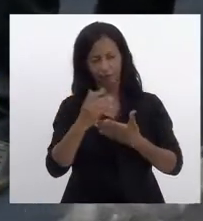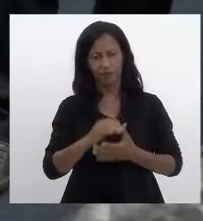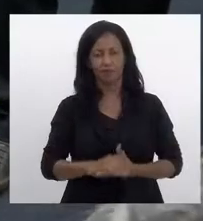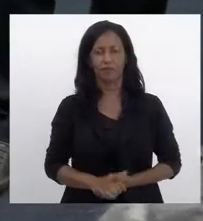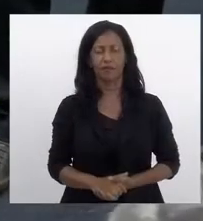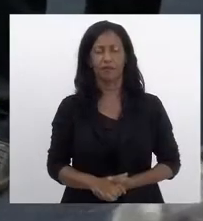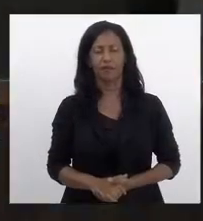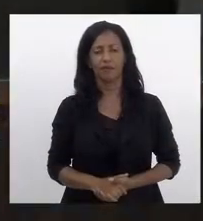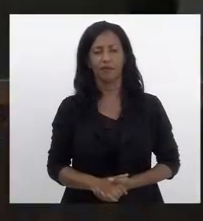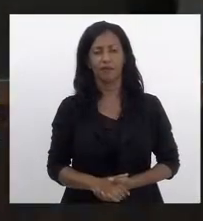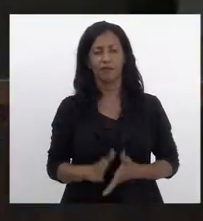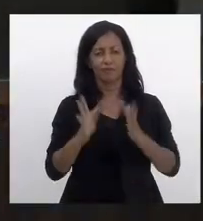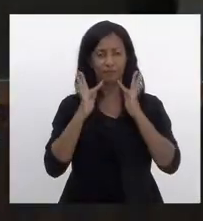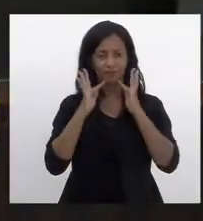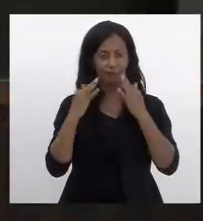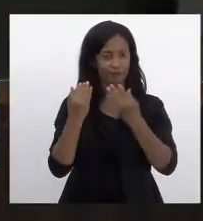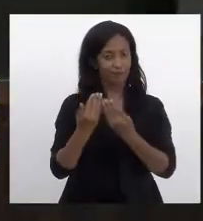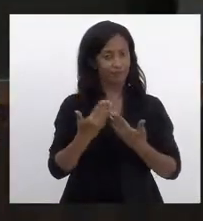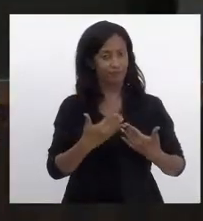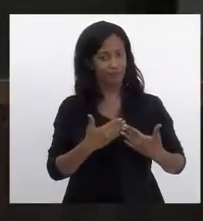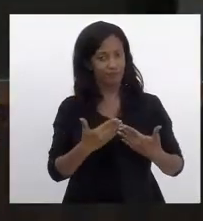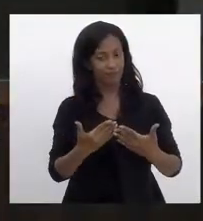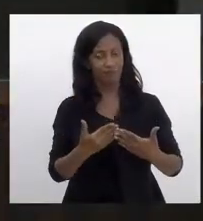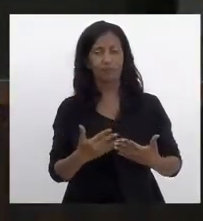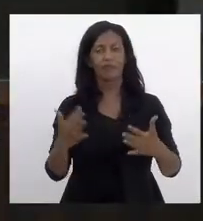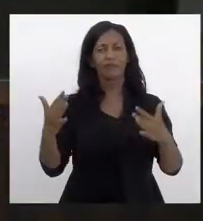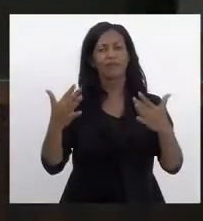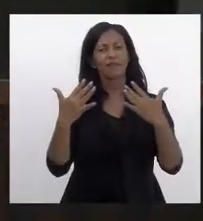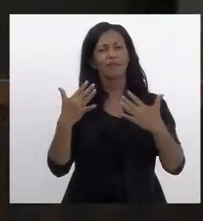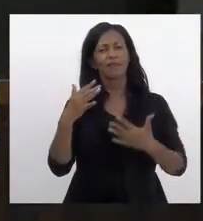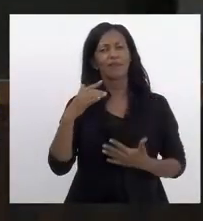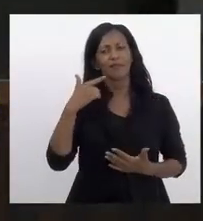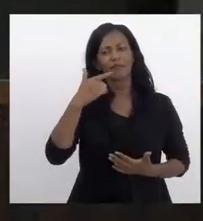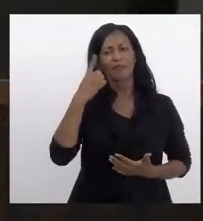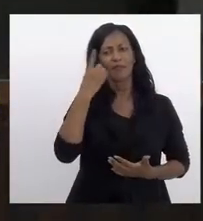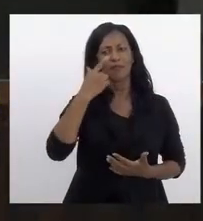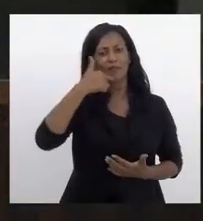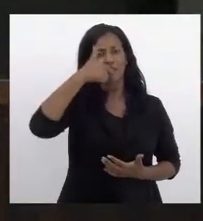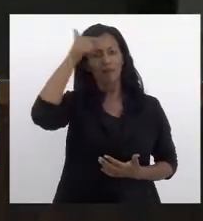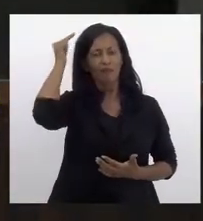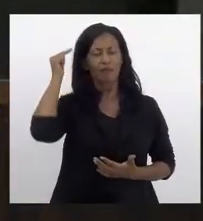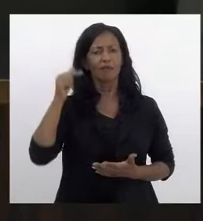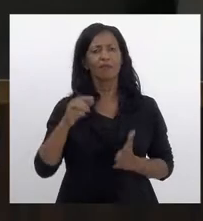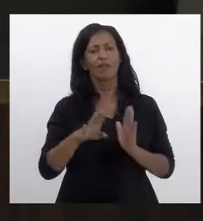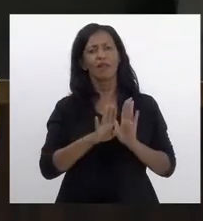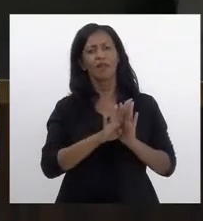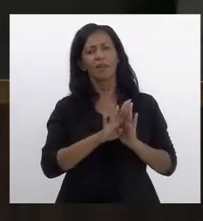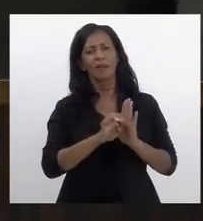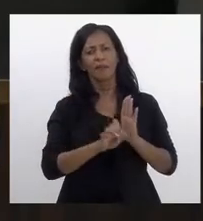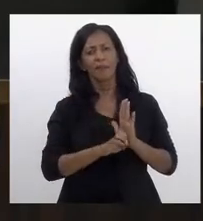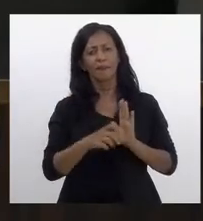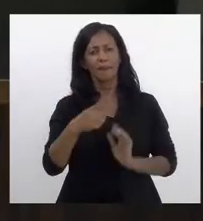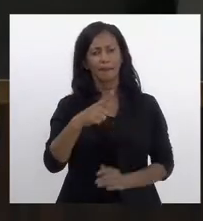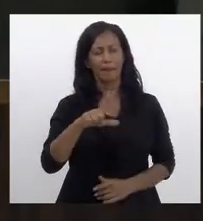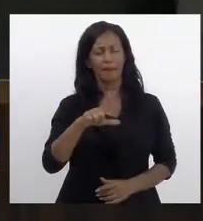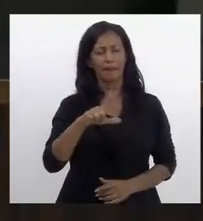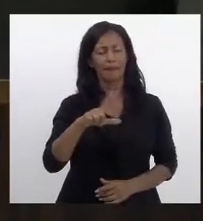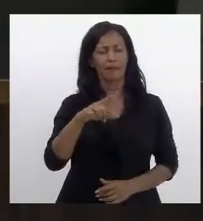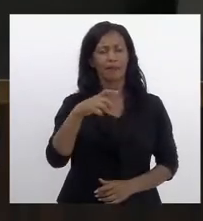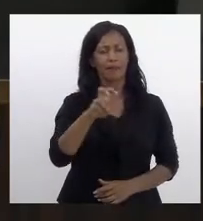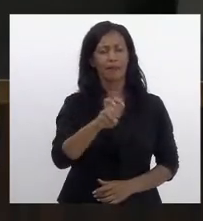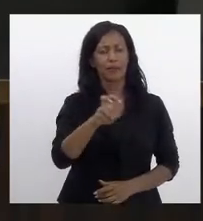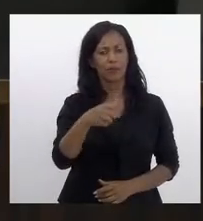Nossa solidariedade à família. Chama a atenção do deputado Luiz. Vossa Excelência é autor de uma emenda no PL